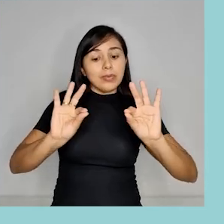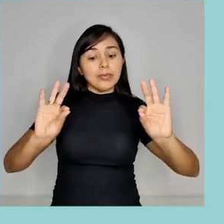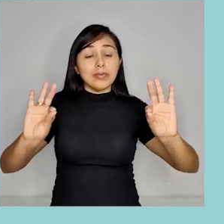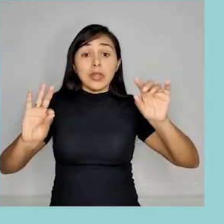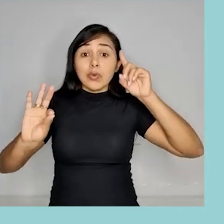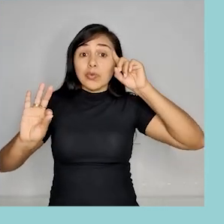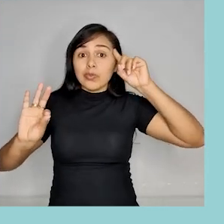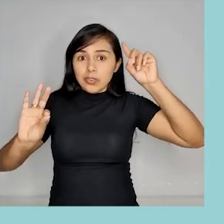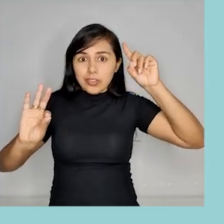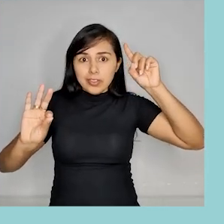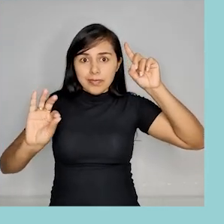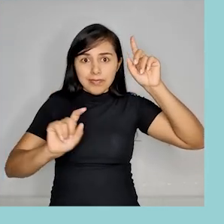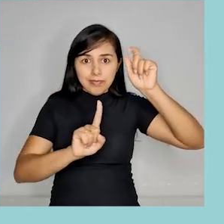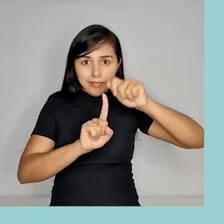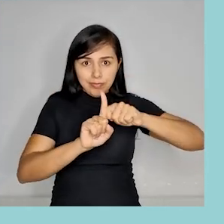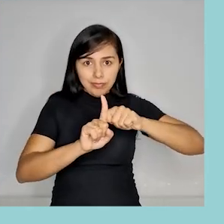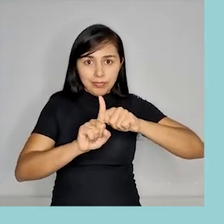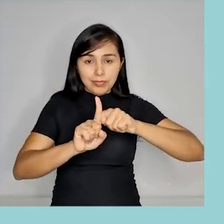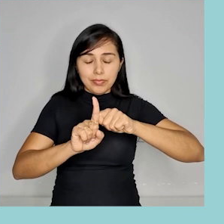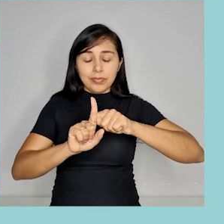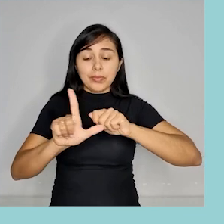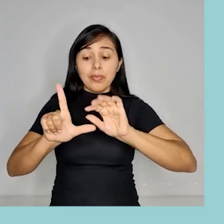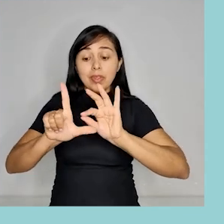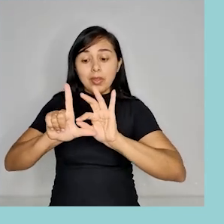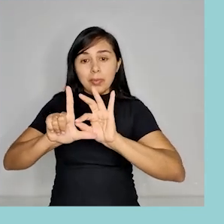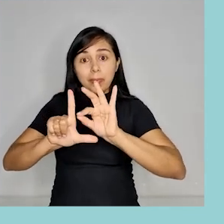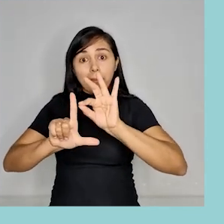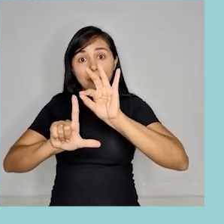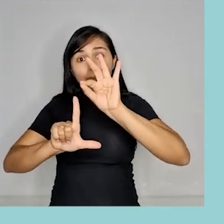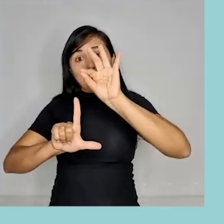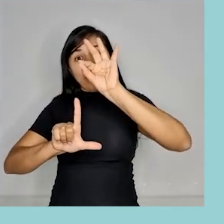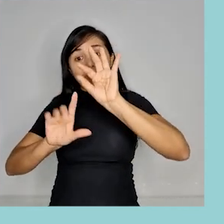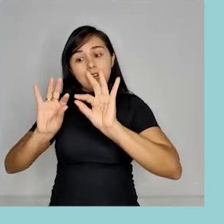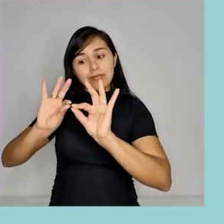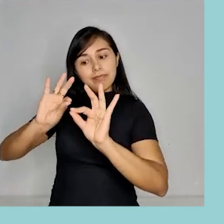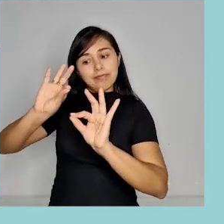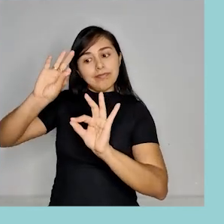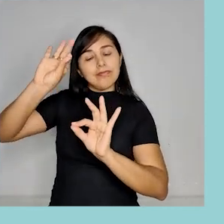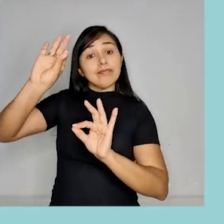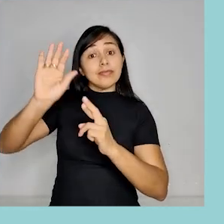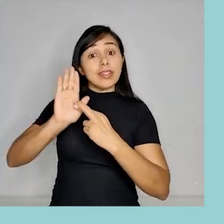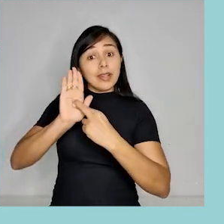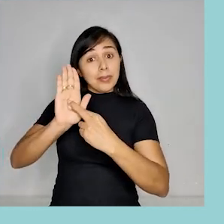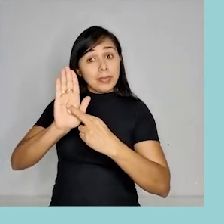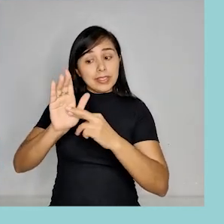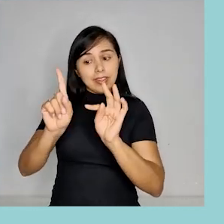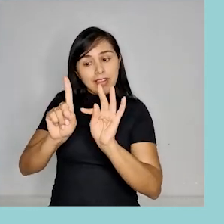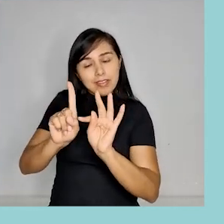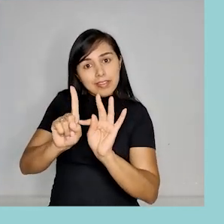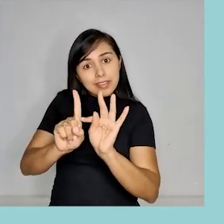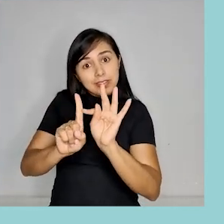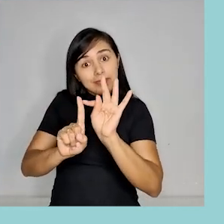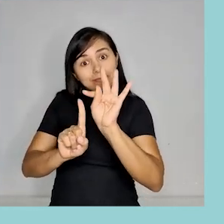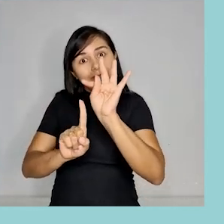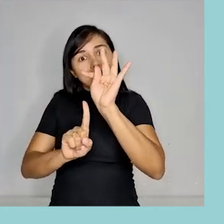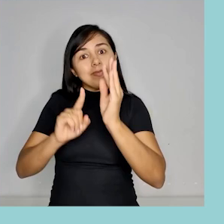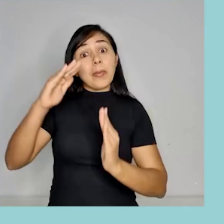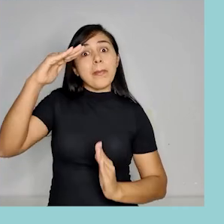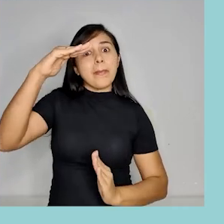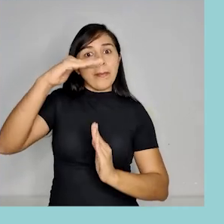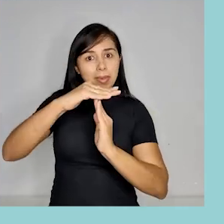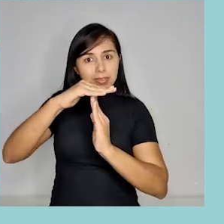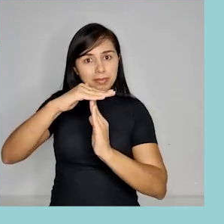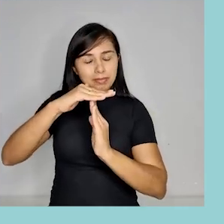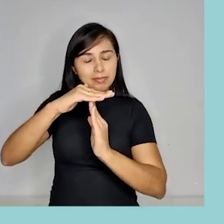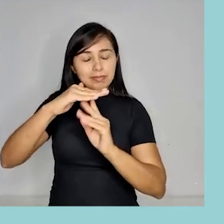parte vertical nós temos a temperatura máxima em graus Celsius. Então, dá para observar que mais ou menos aqui entre